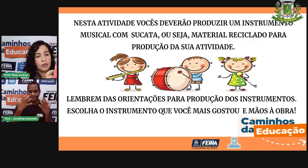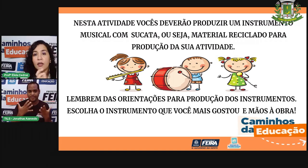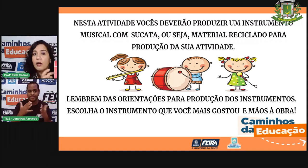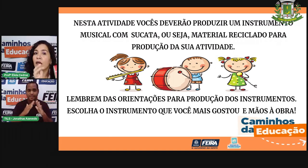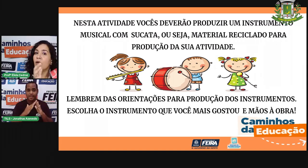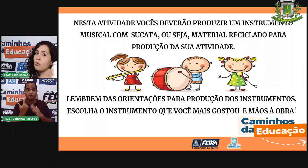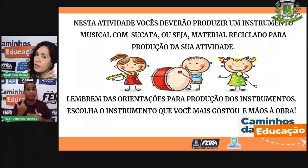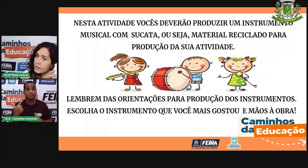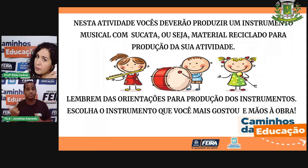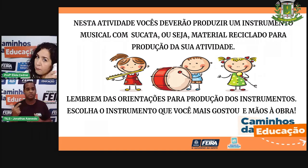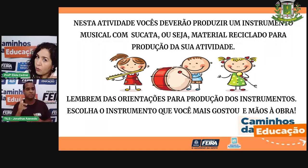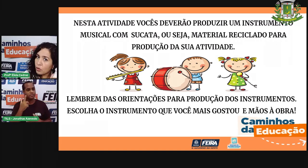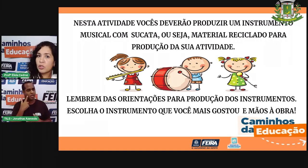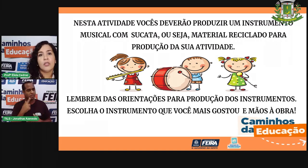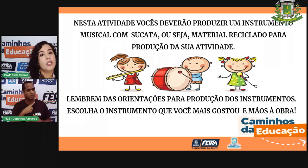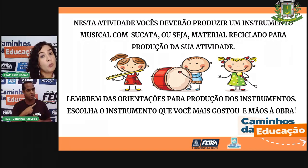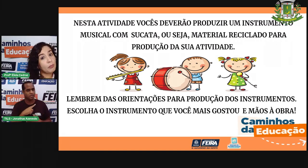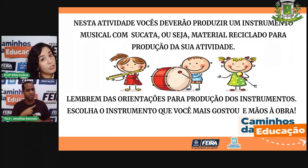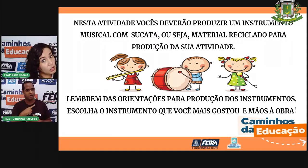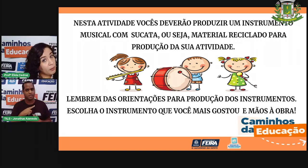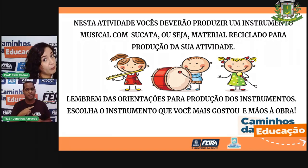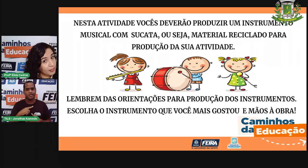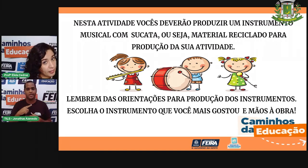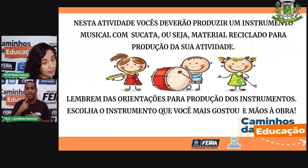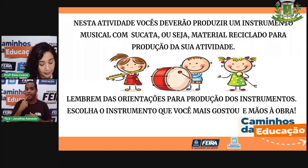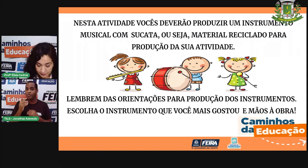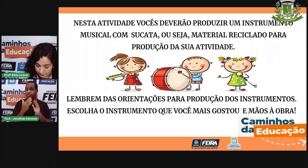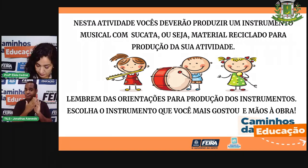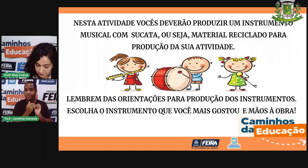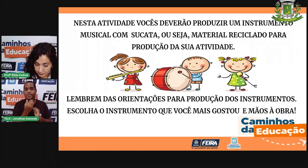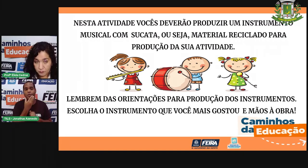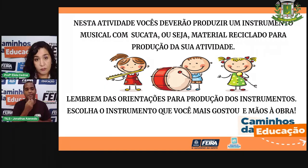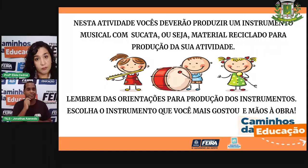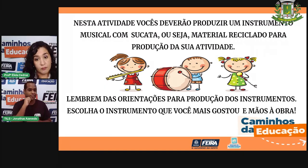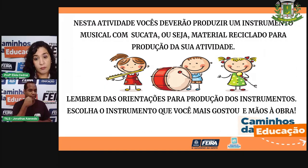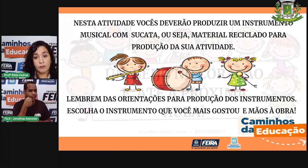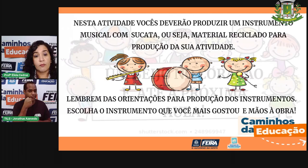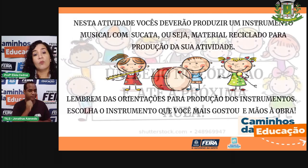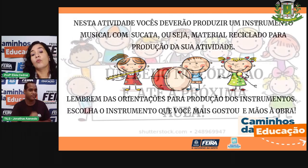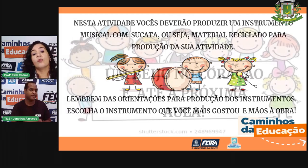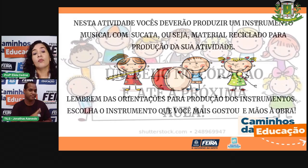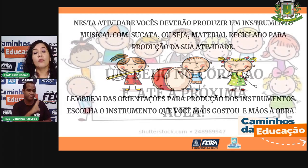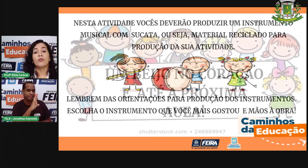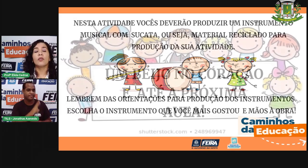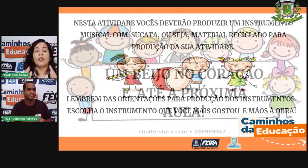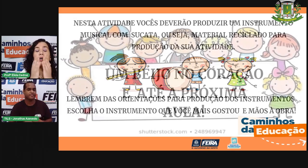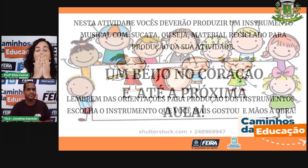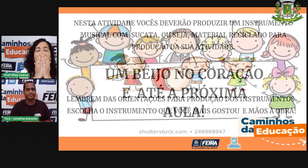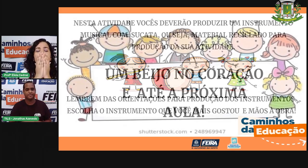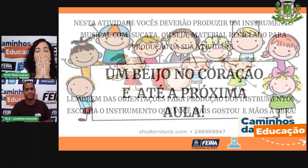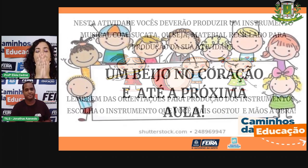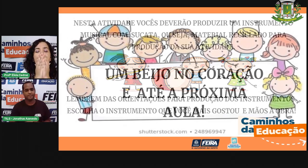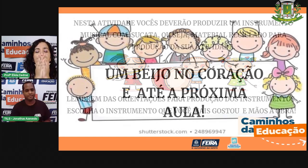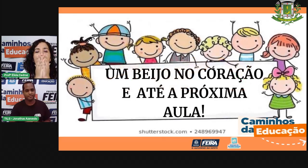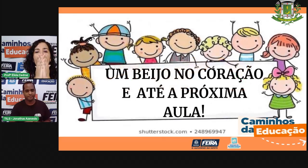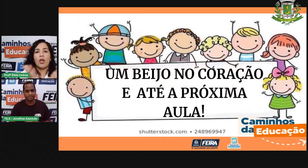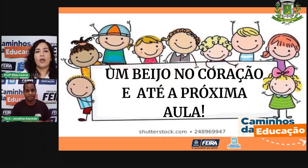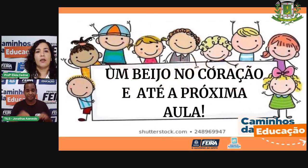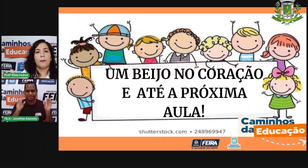casa foi esse pode e eu pedi na padaria ó